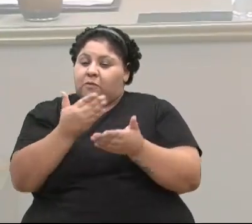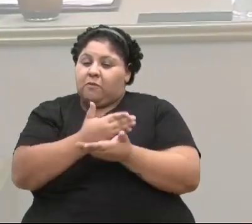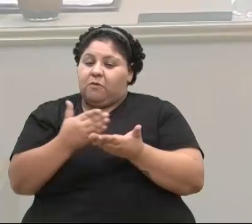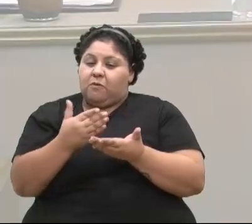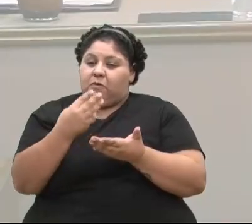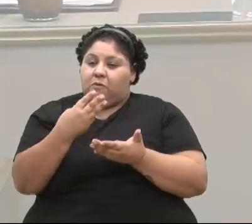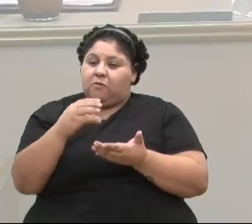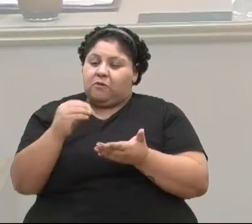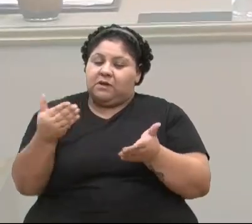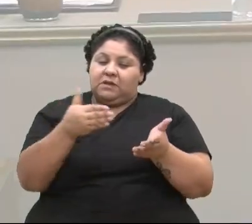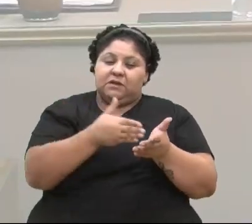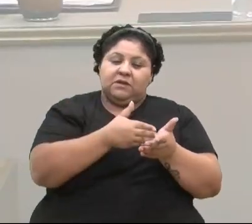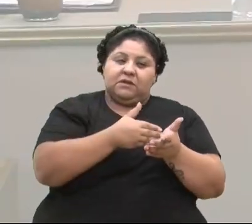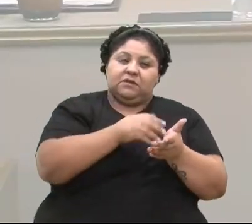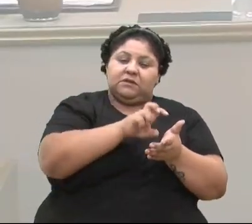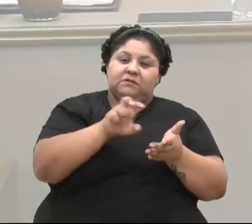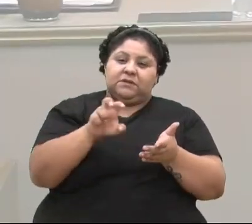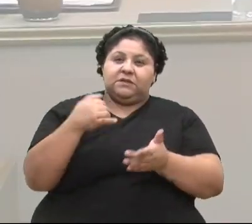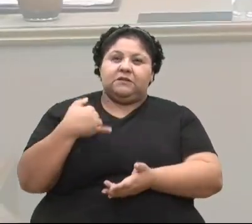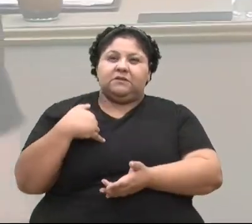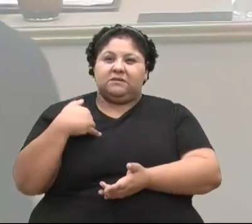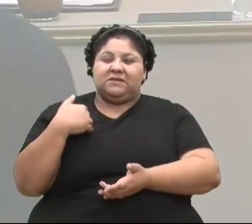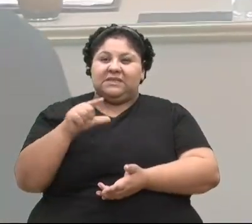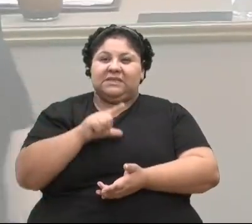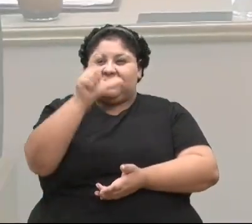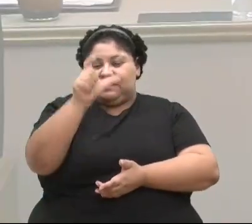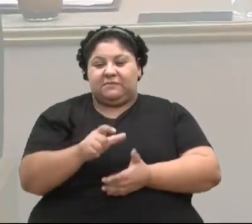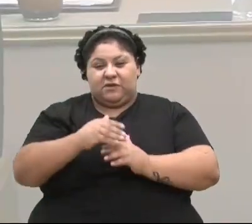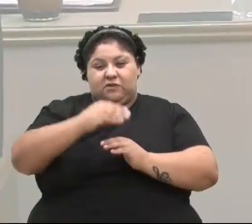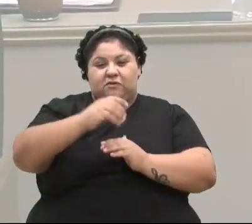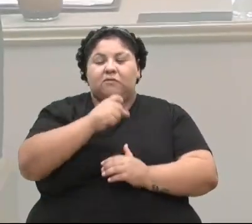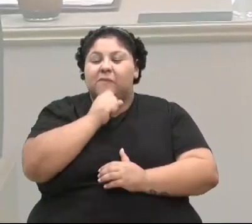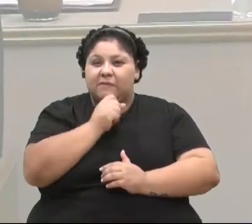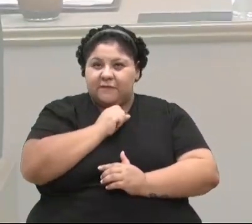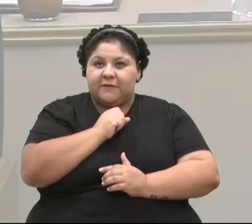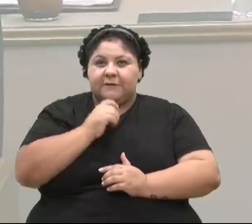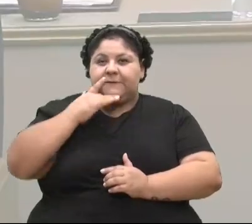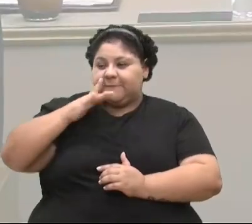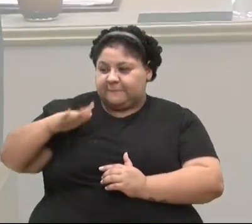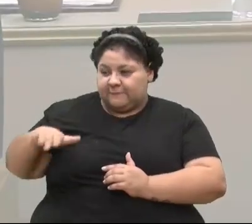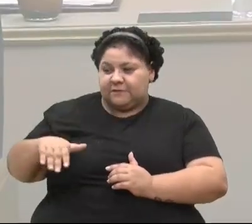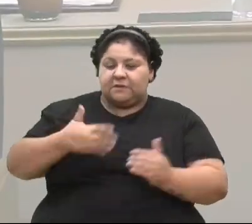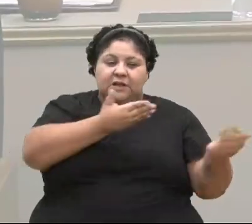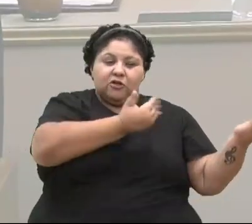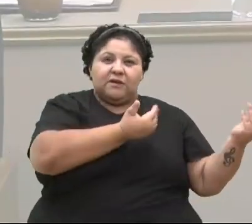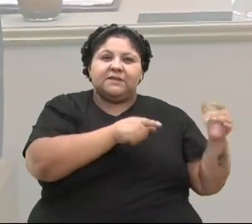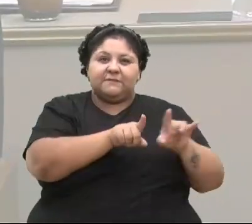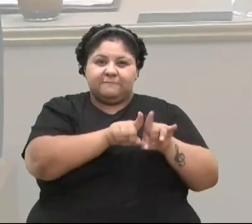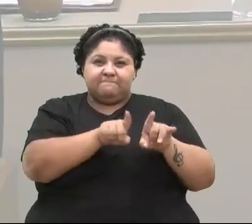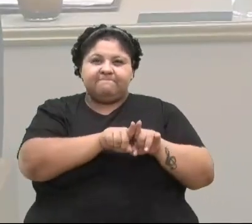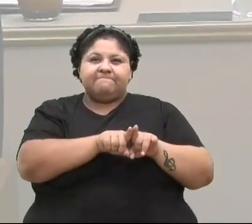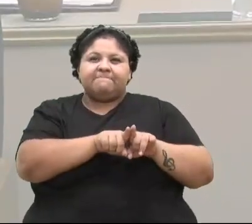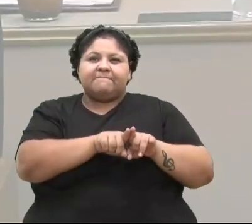e 55 anos, mas existem casos em que pessoas mais velhas e também em crianças e adolescentes.